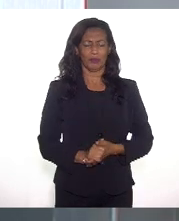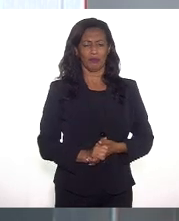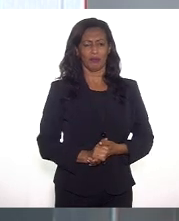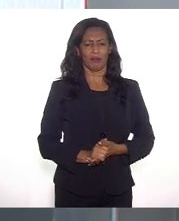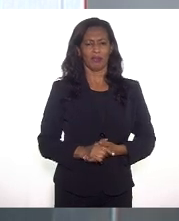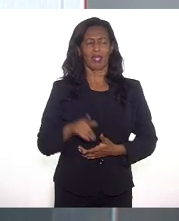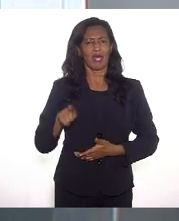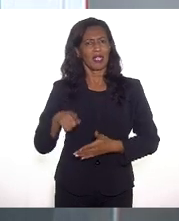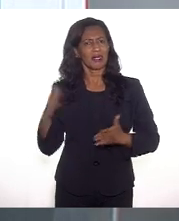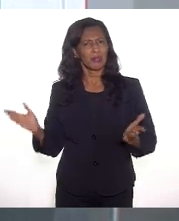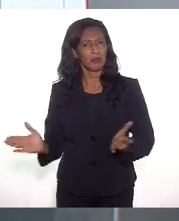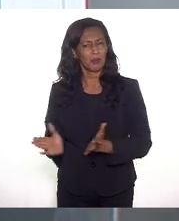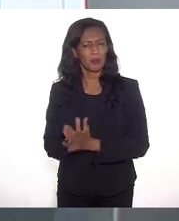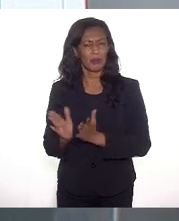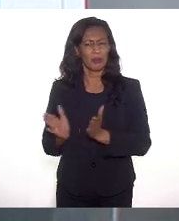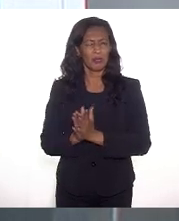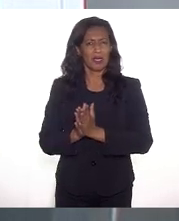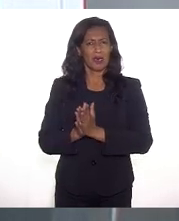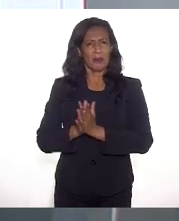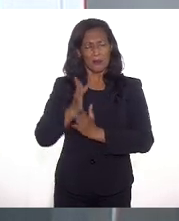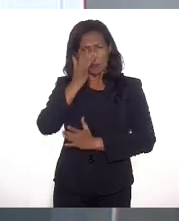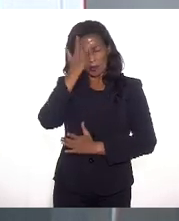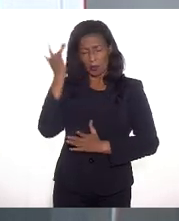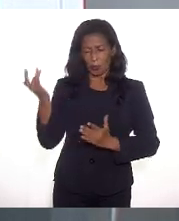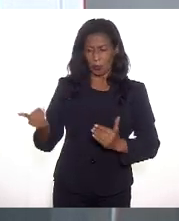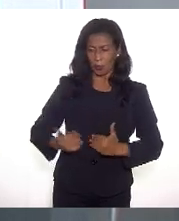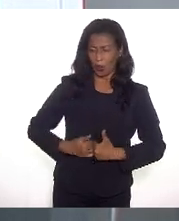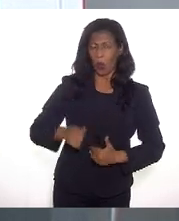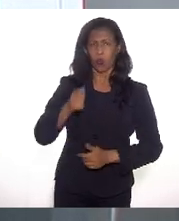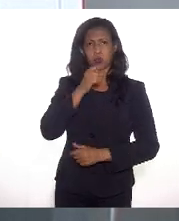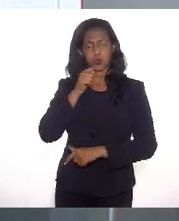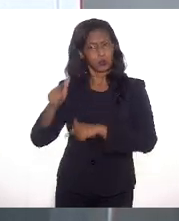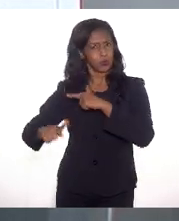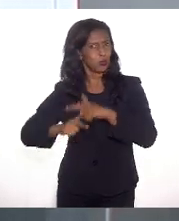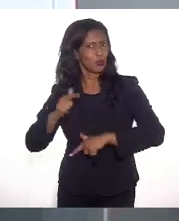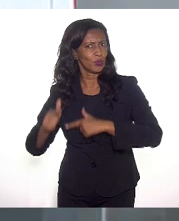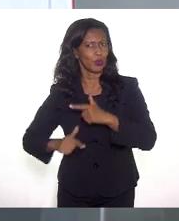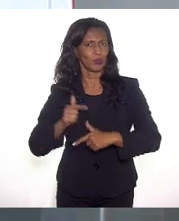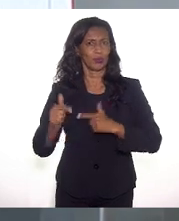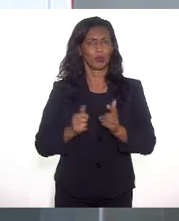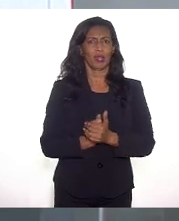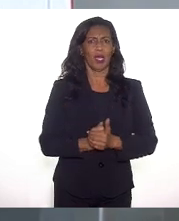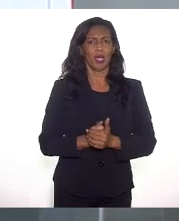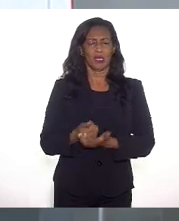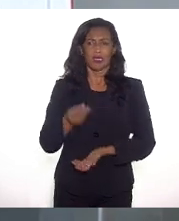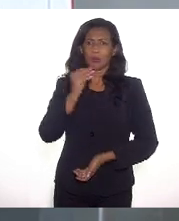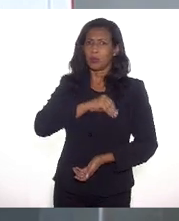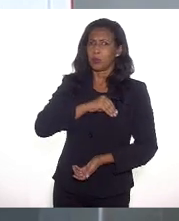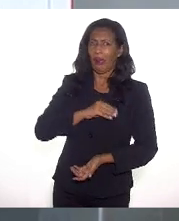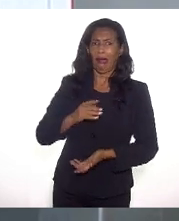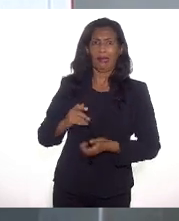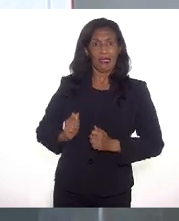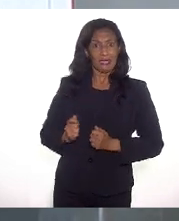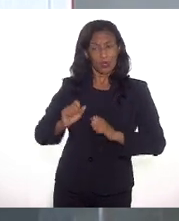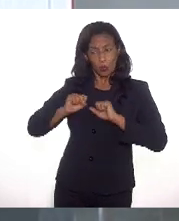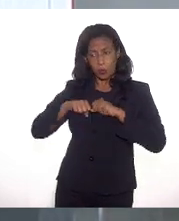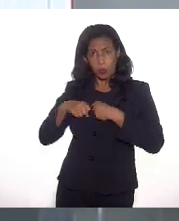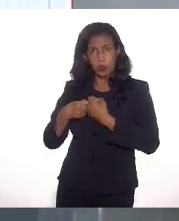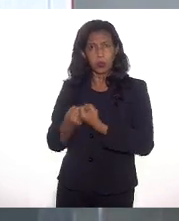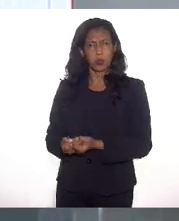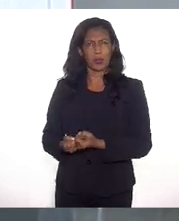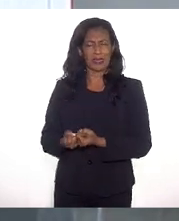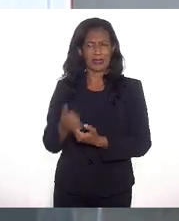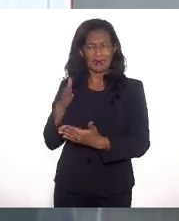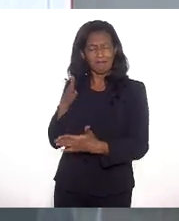Essa pobreza, olhar para as pessoas com fome, que estão sem emprego, que estão sem renda, e enfrentar esse